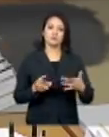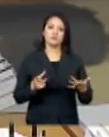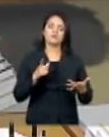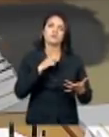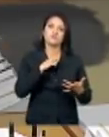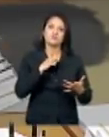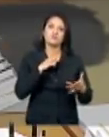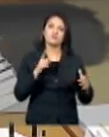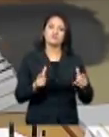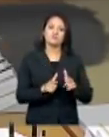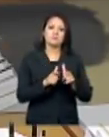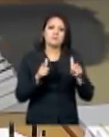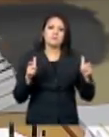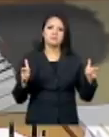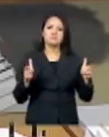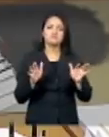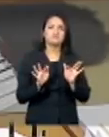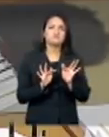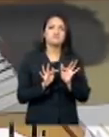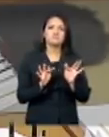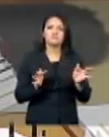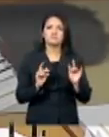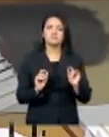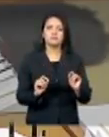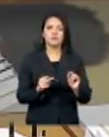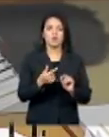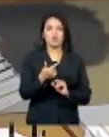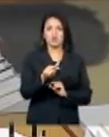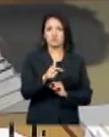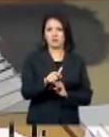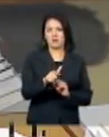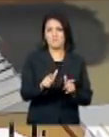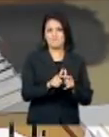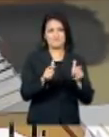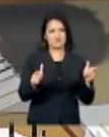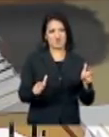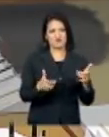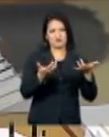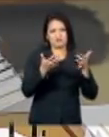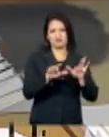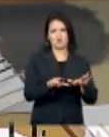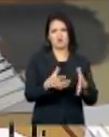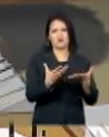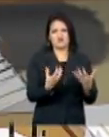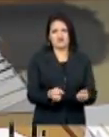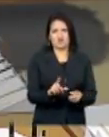no sentido de não se ter a repercussão geral